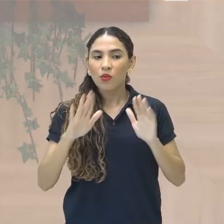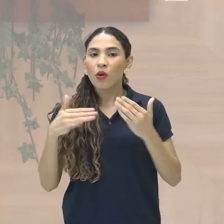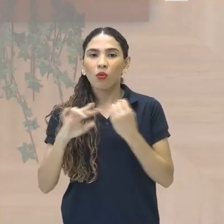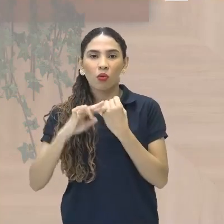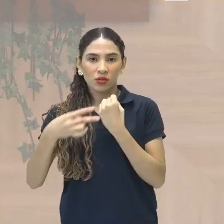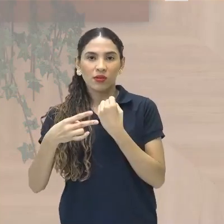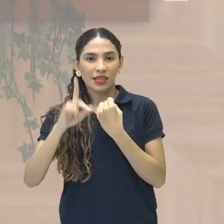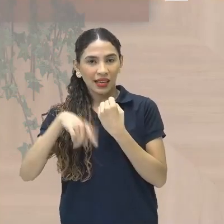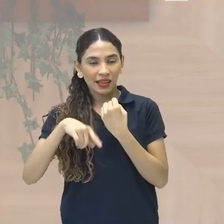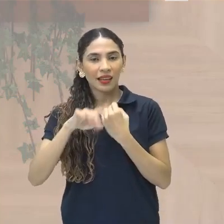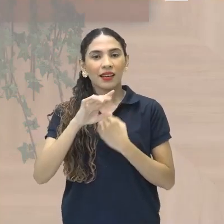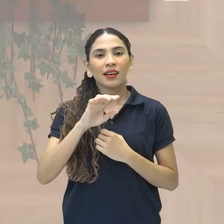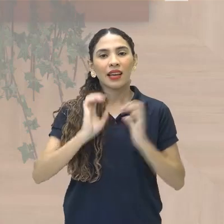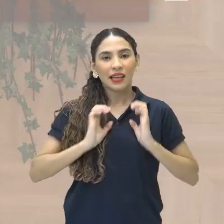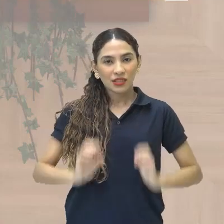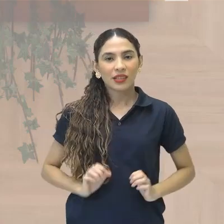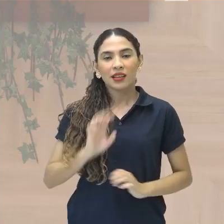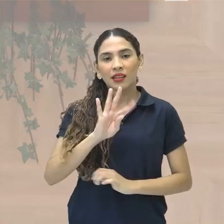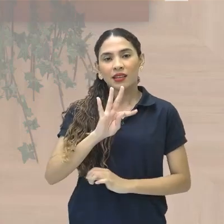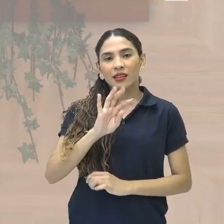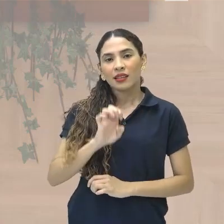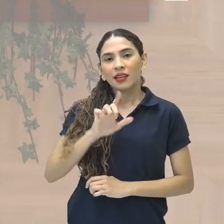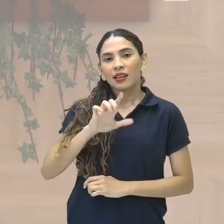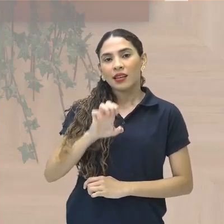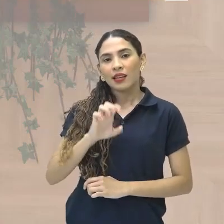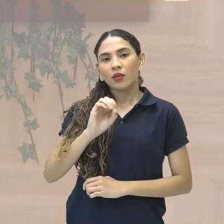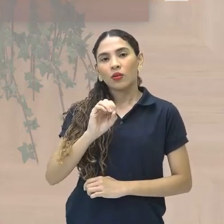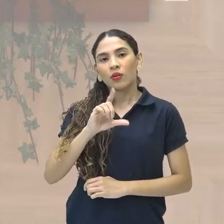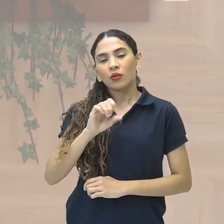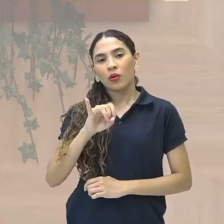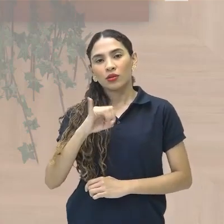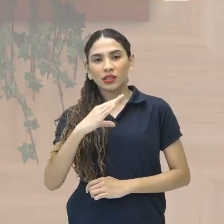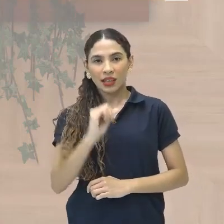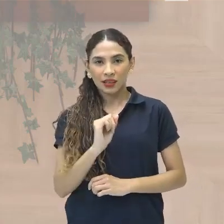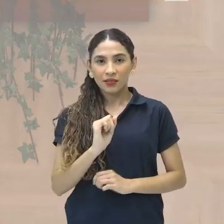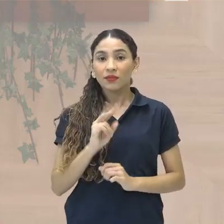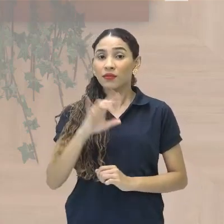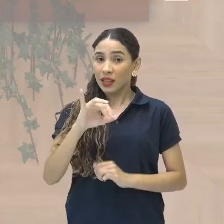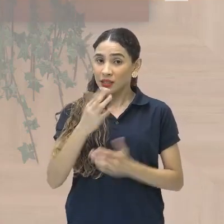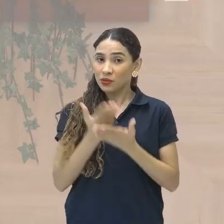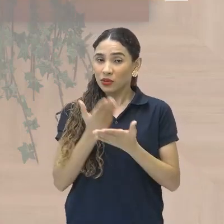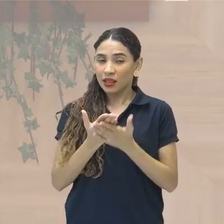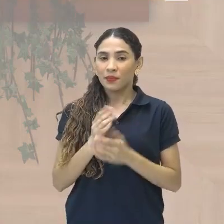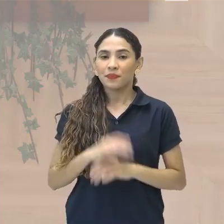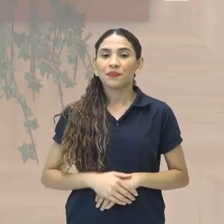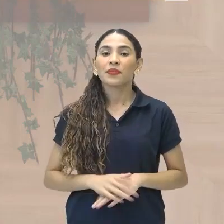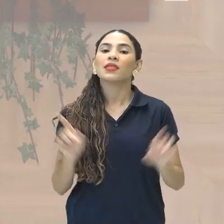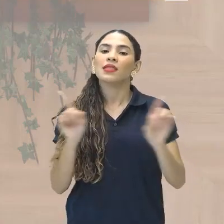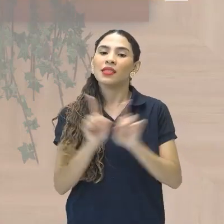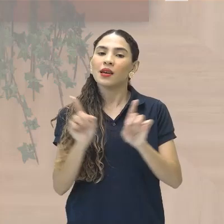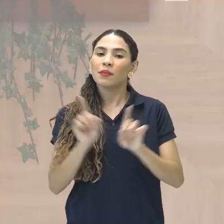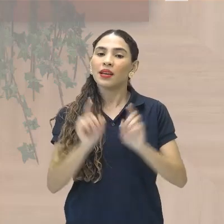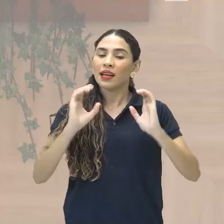a ética teleológica que vai trabalhar e estudar isso daí. Temos também a